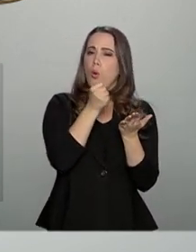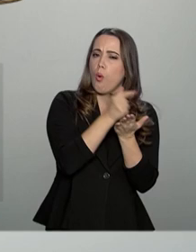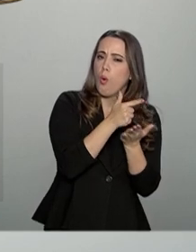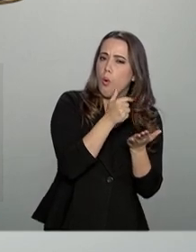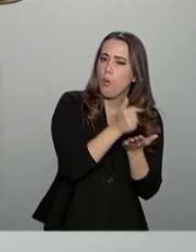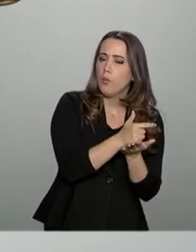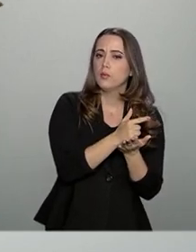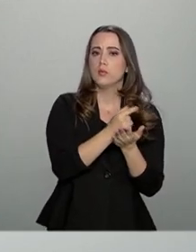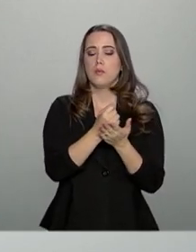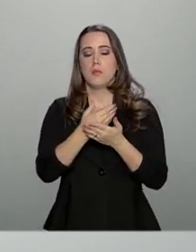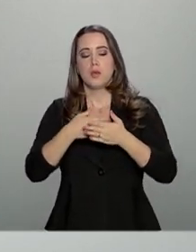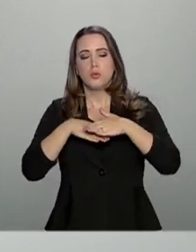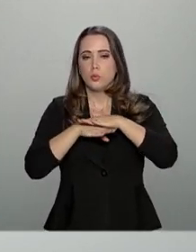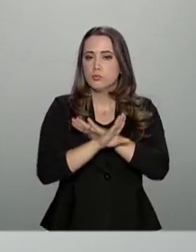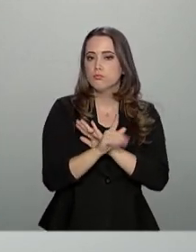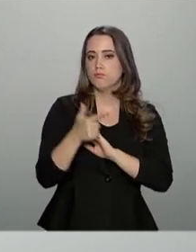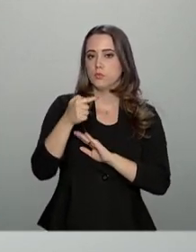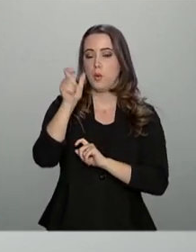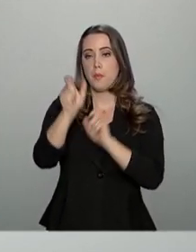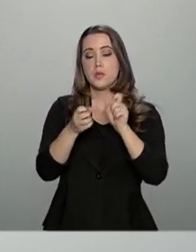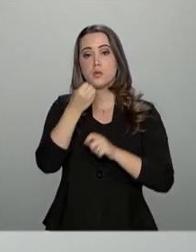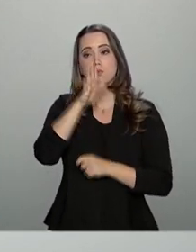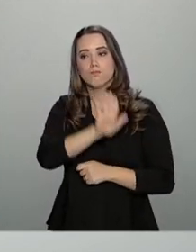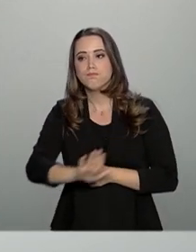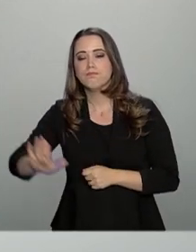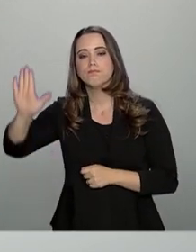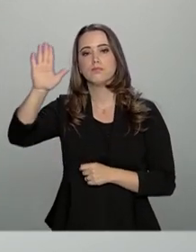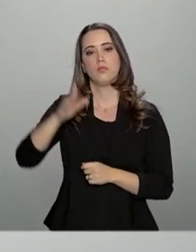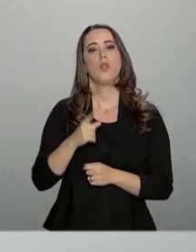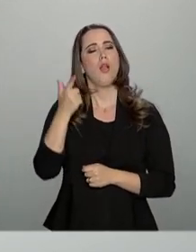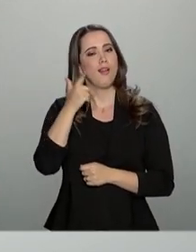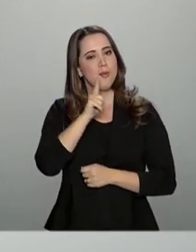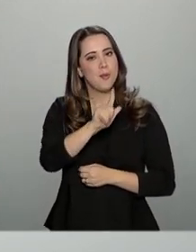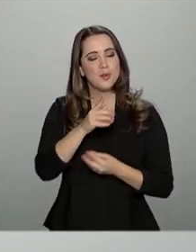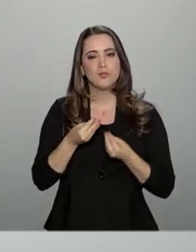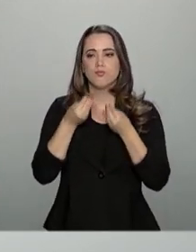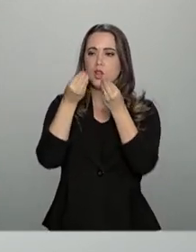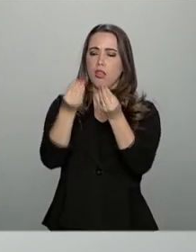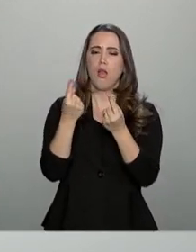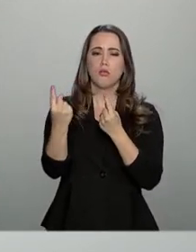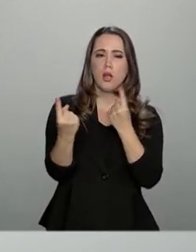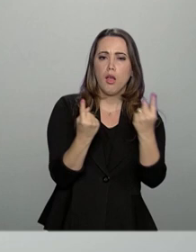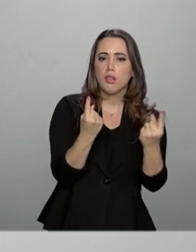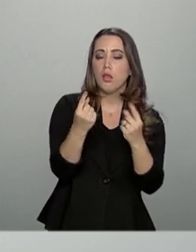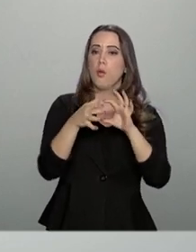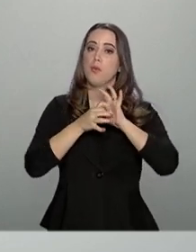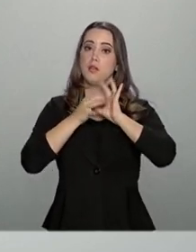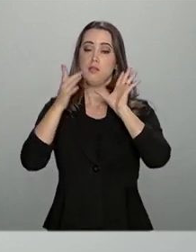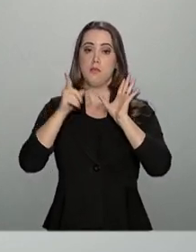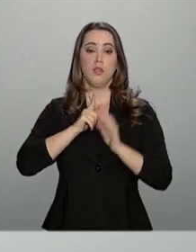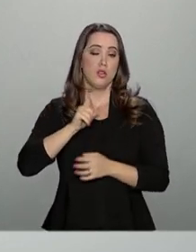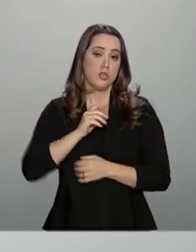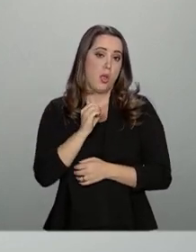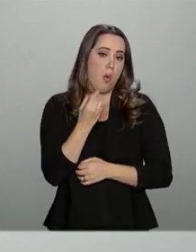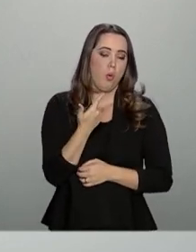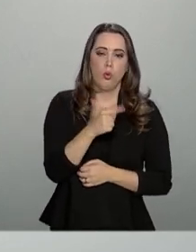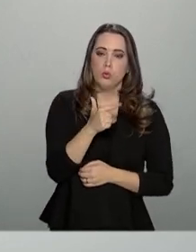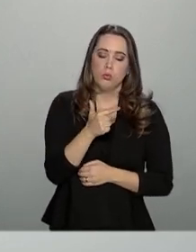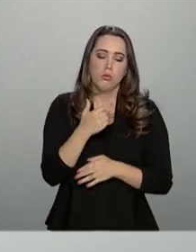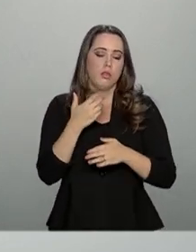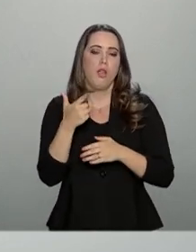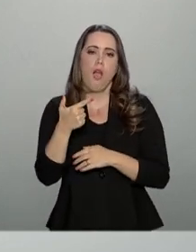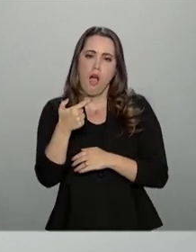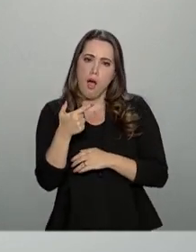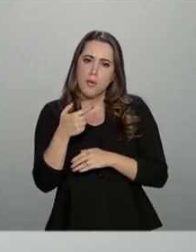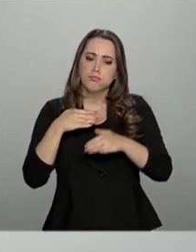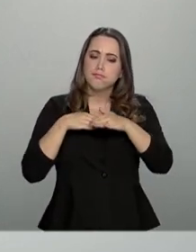compra e posse de armas por pessoas de bem em todo o país. Uma conquista que dá a cada um a liberdade de ter ou não arma para